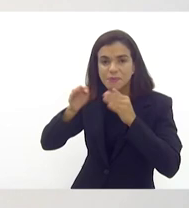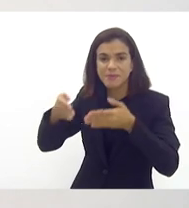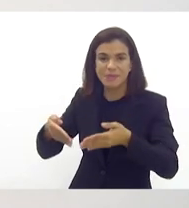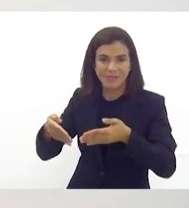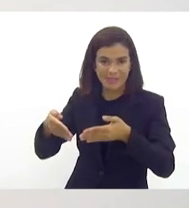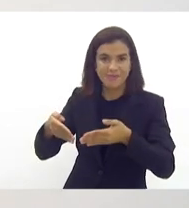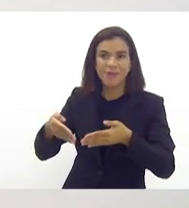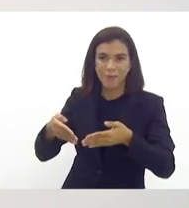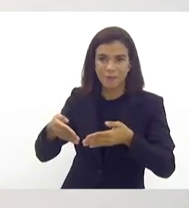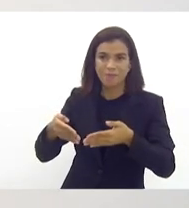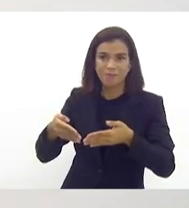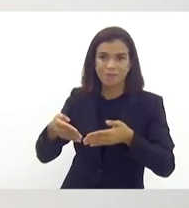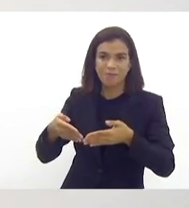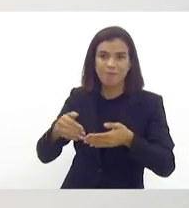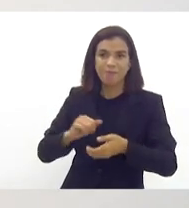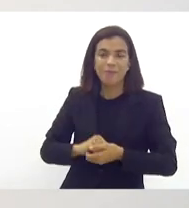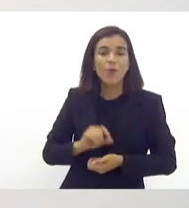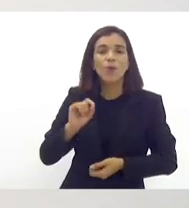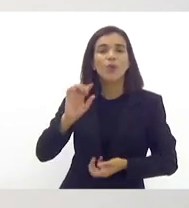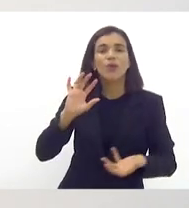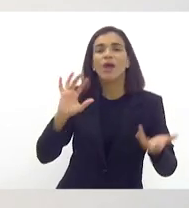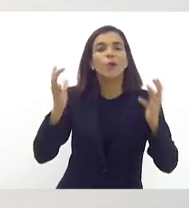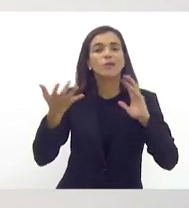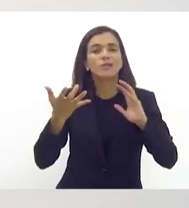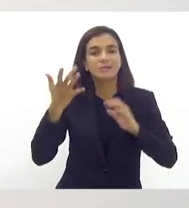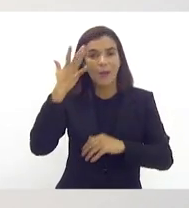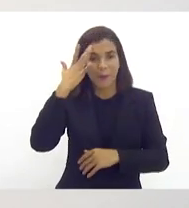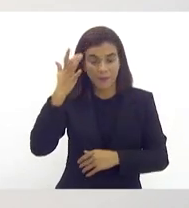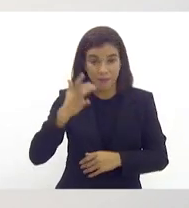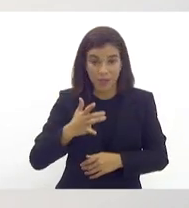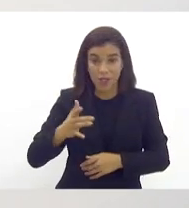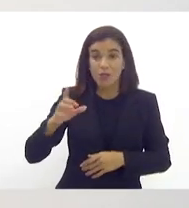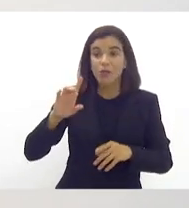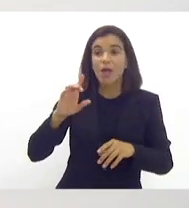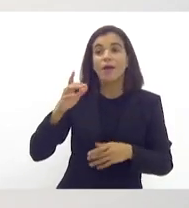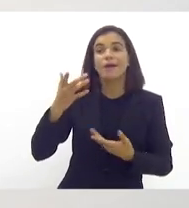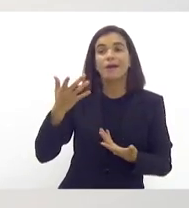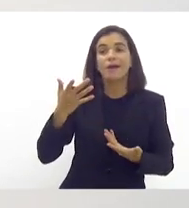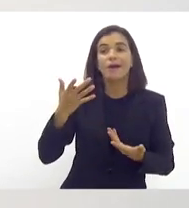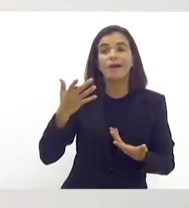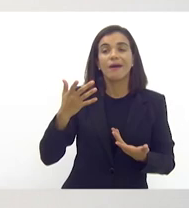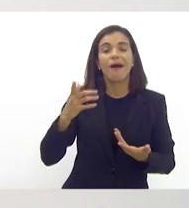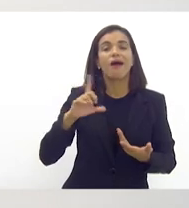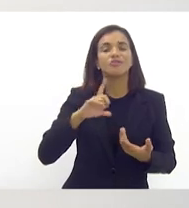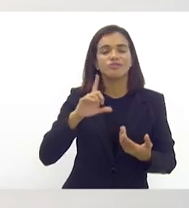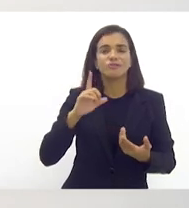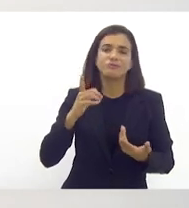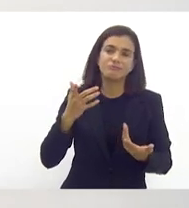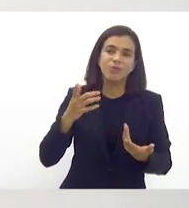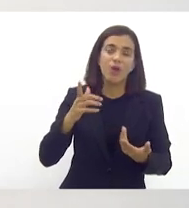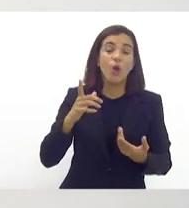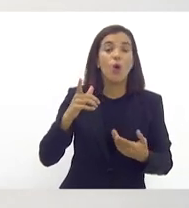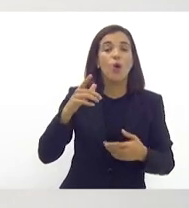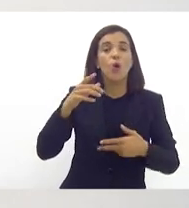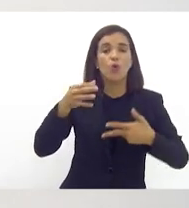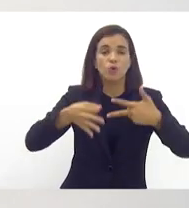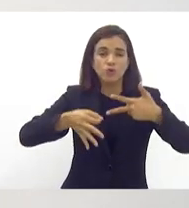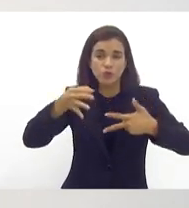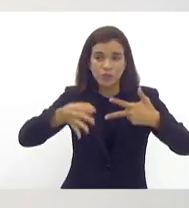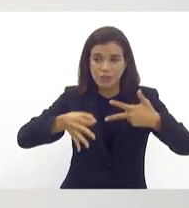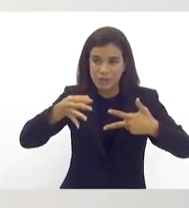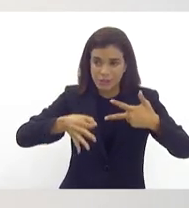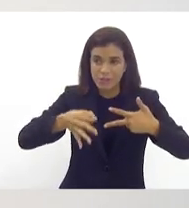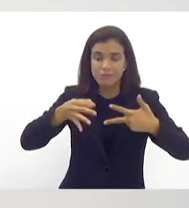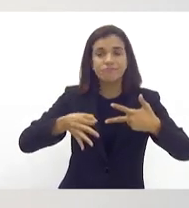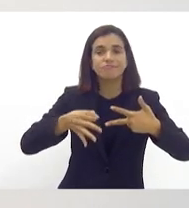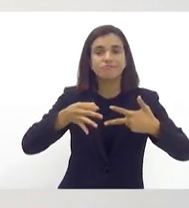essa situação específica Estava acabando que que aconteceu no dia seguinte e no dia seguinte que a gente contou e aí assim O Poder Judiciário a gente